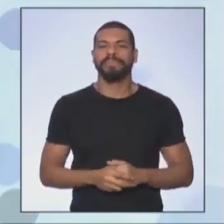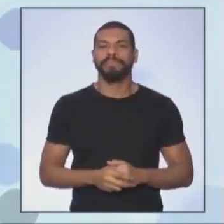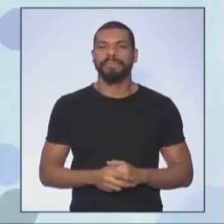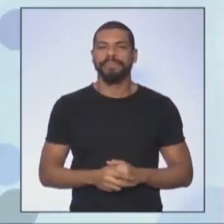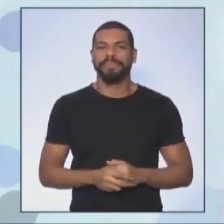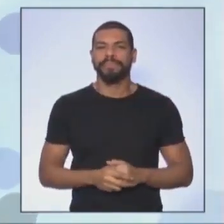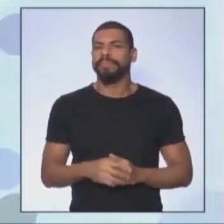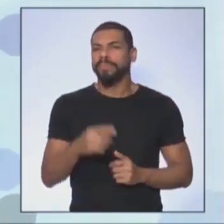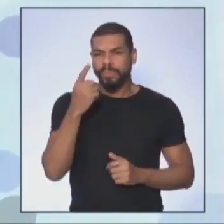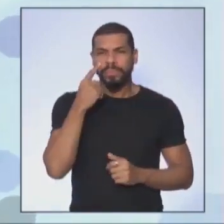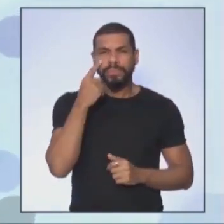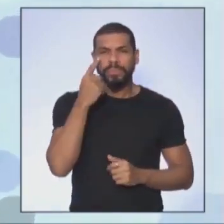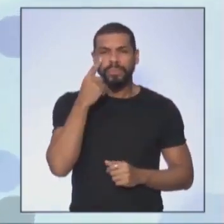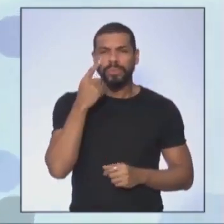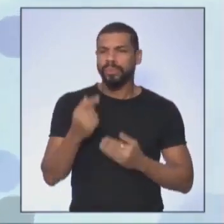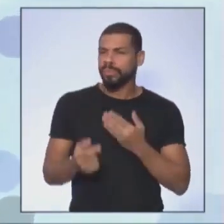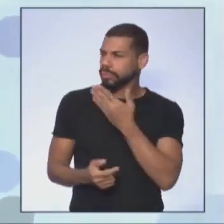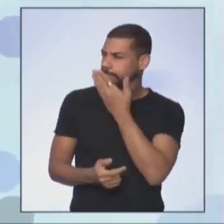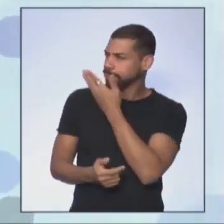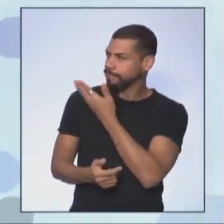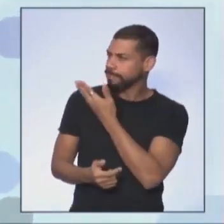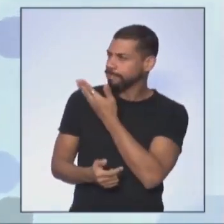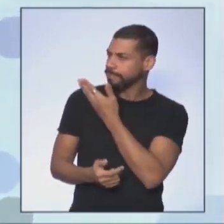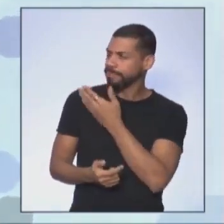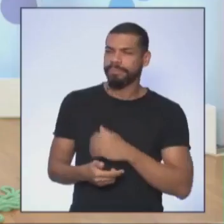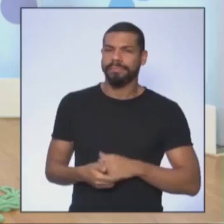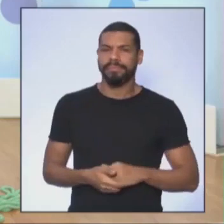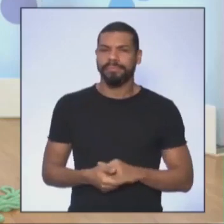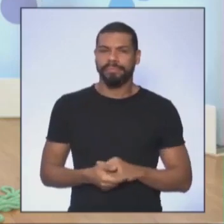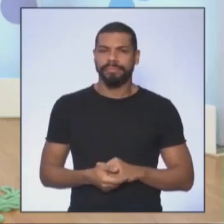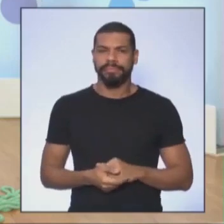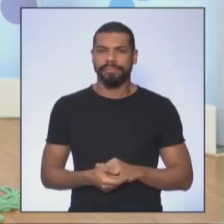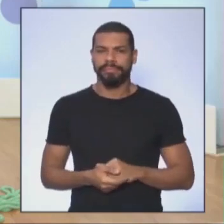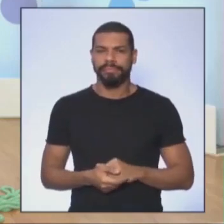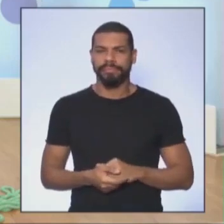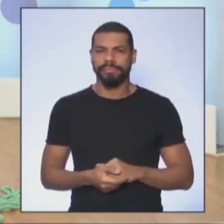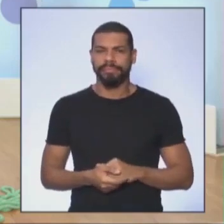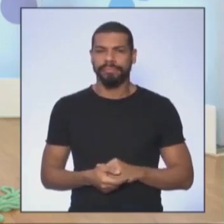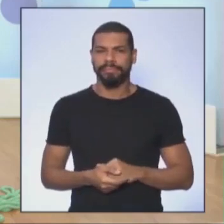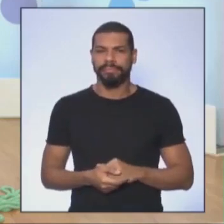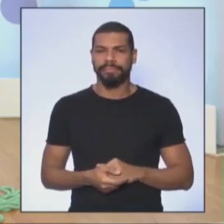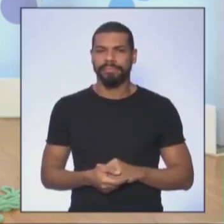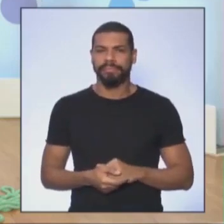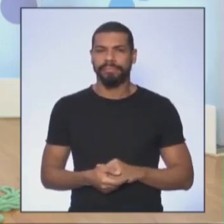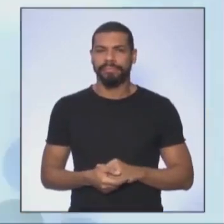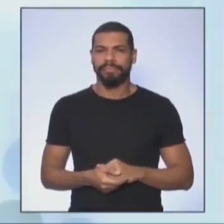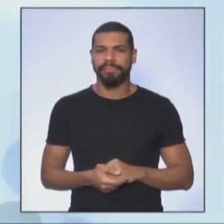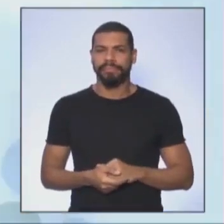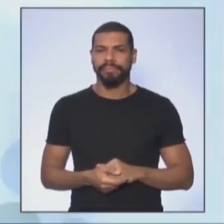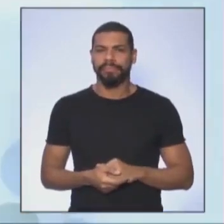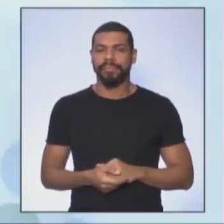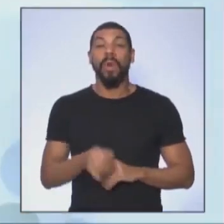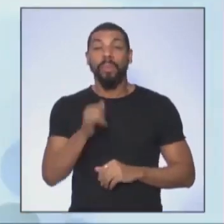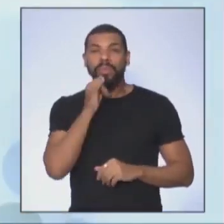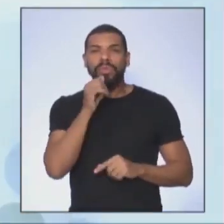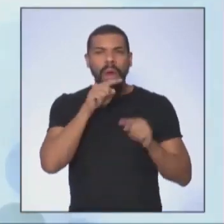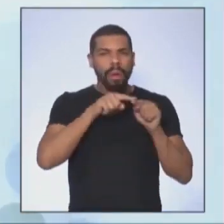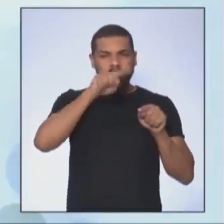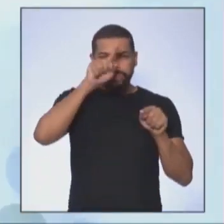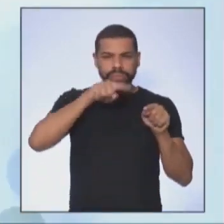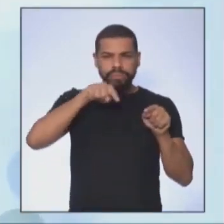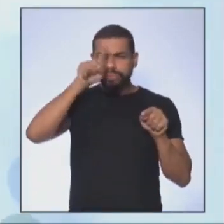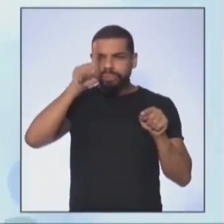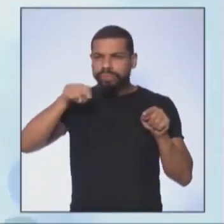olha só. Conseguem ver meu rosto? Dá para ver? Então, vou deixar agora de novo também. Então, as ondas na